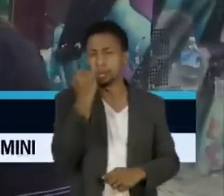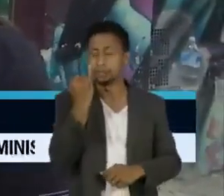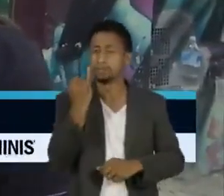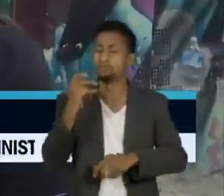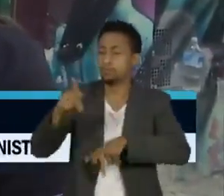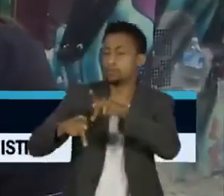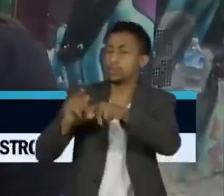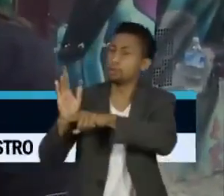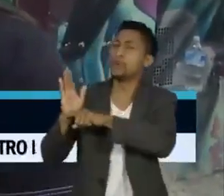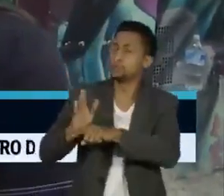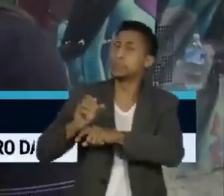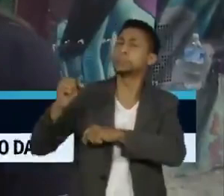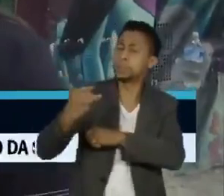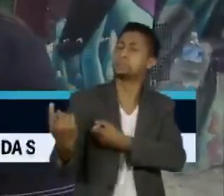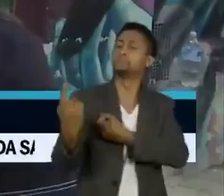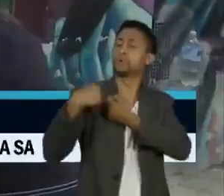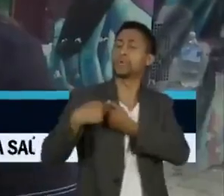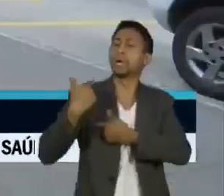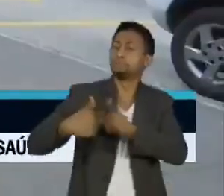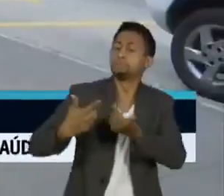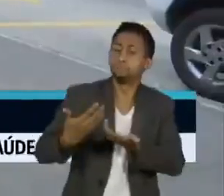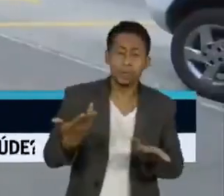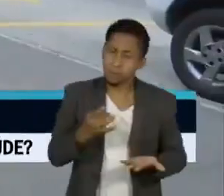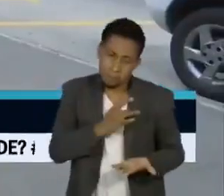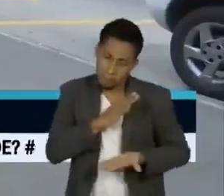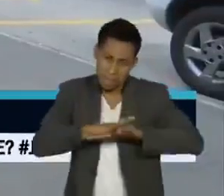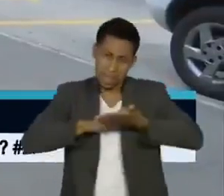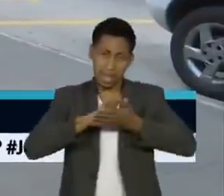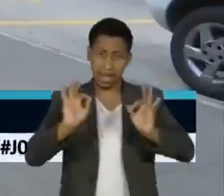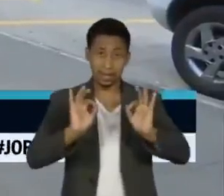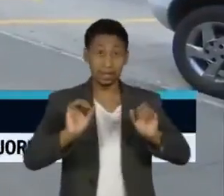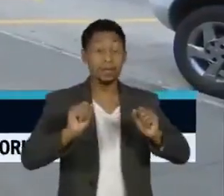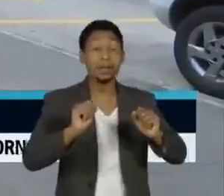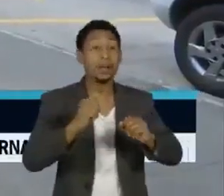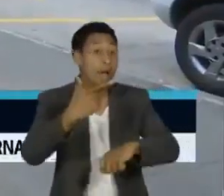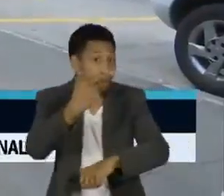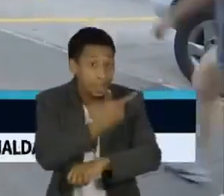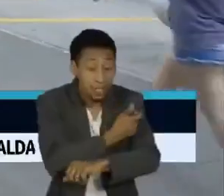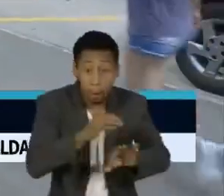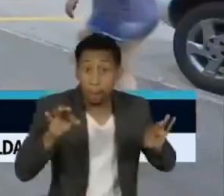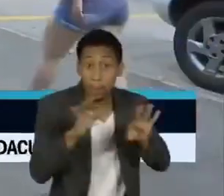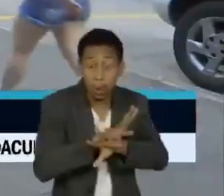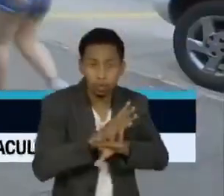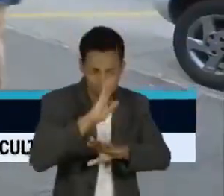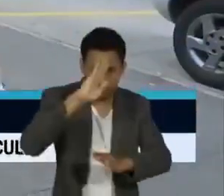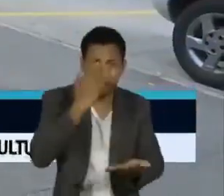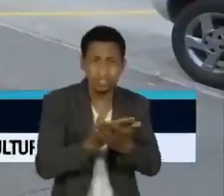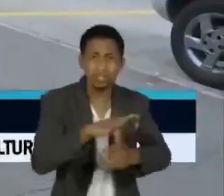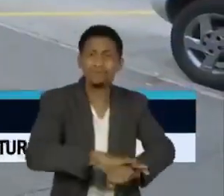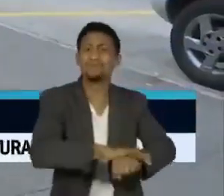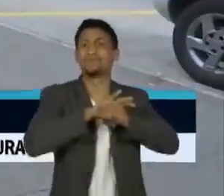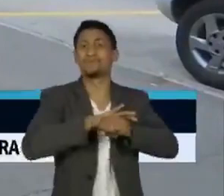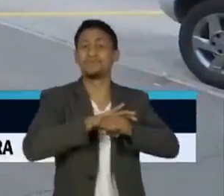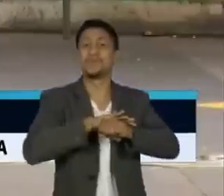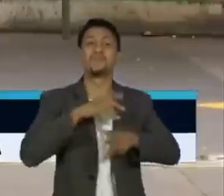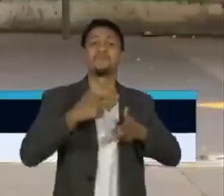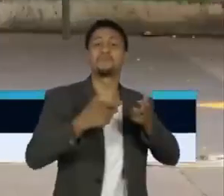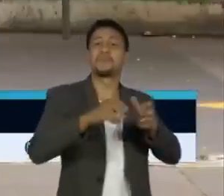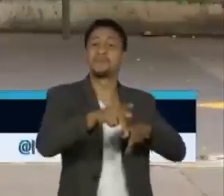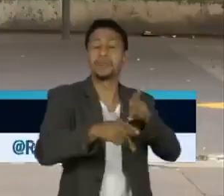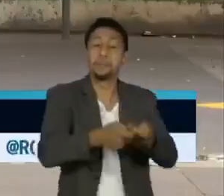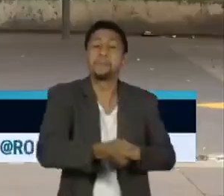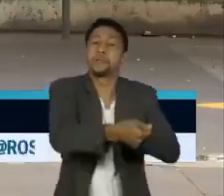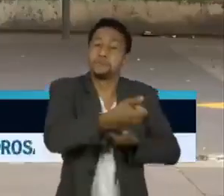população, a gente voltar ativa, então não tenho medo não. Quando a vacina surgiu, eu acho que vai ser algo seguro e algo benéfico para a população.